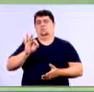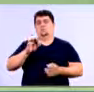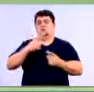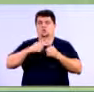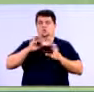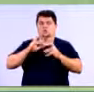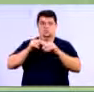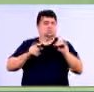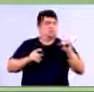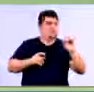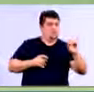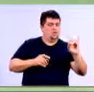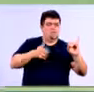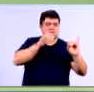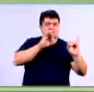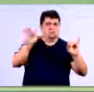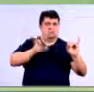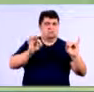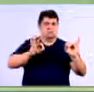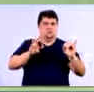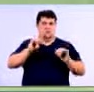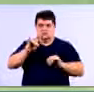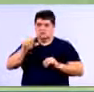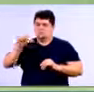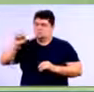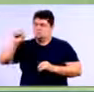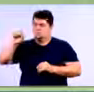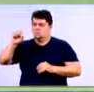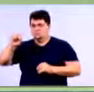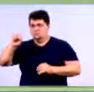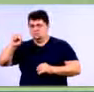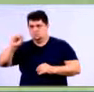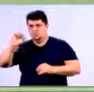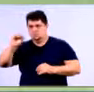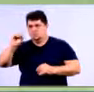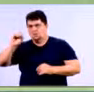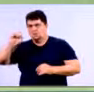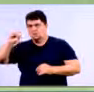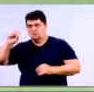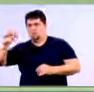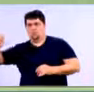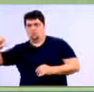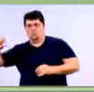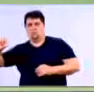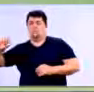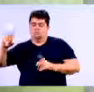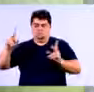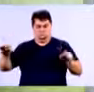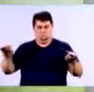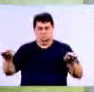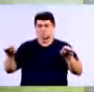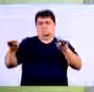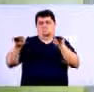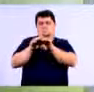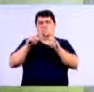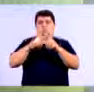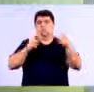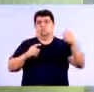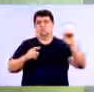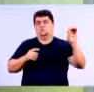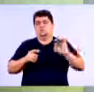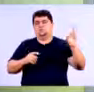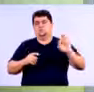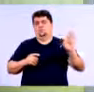render no DI, então se rendeu 0,89, você vai ganhar 0,89, porque o banco está pagando